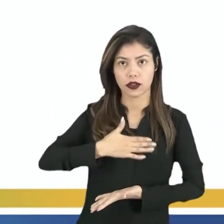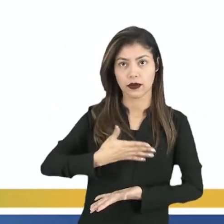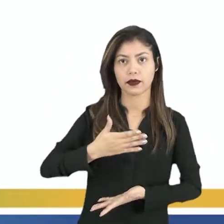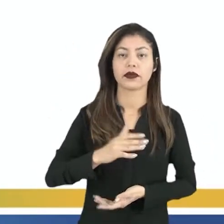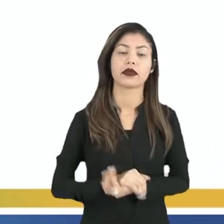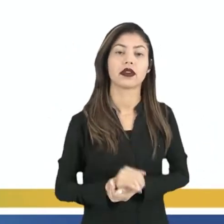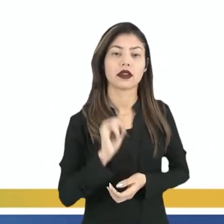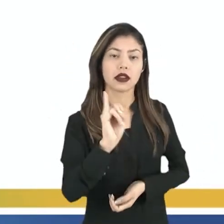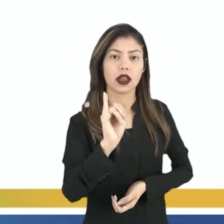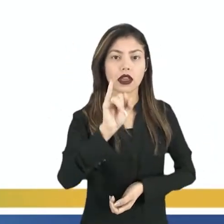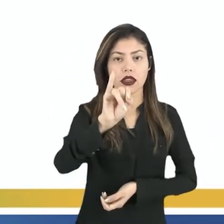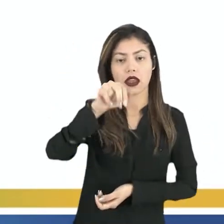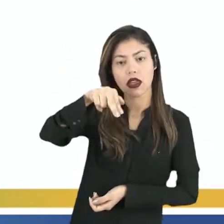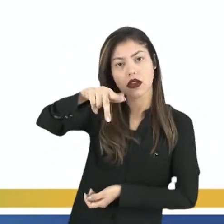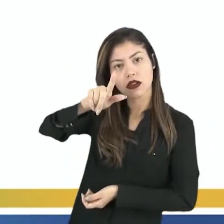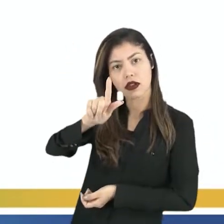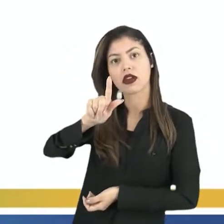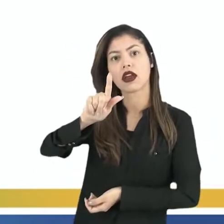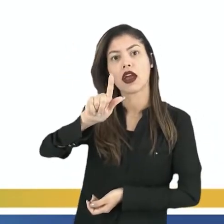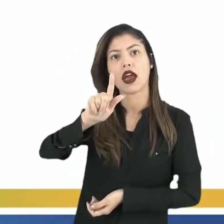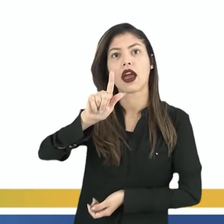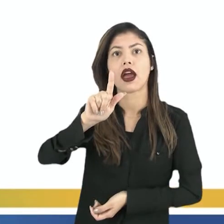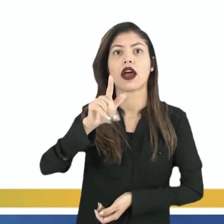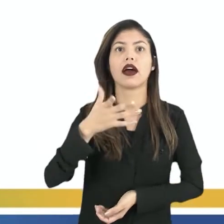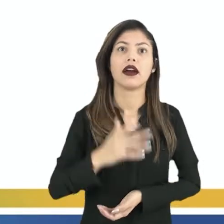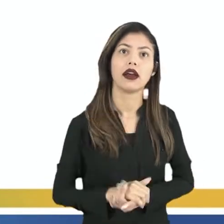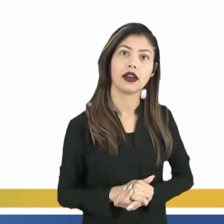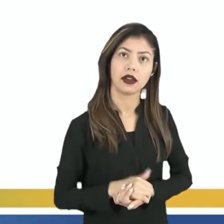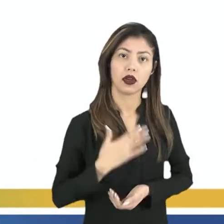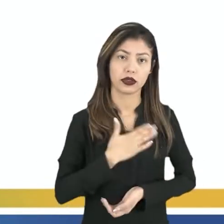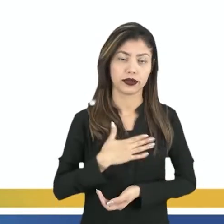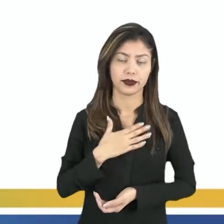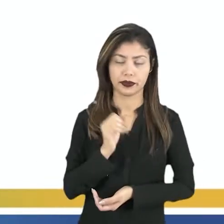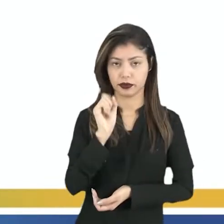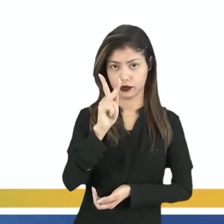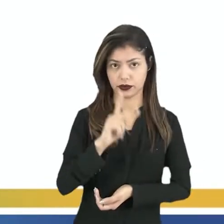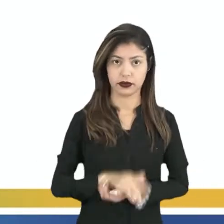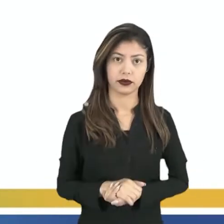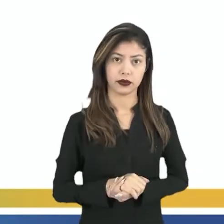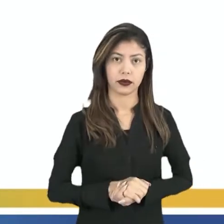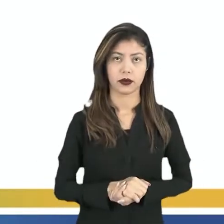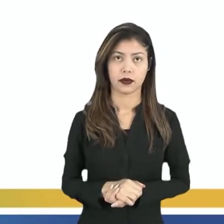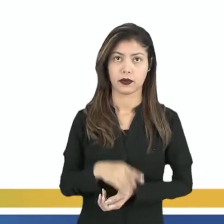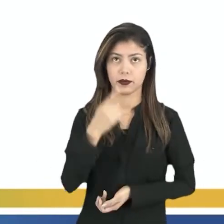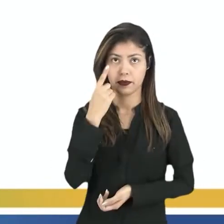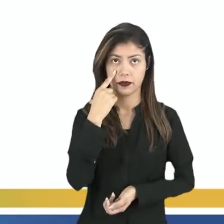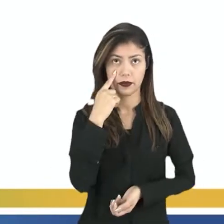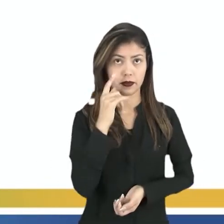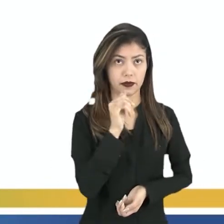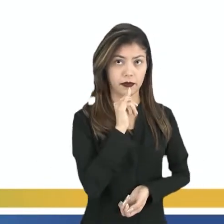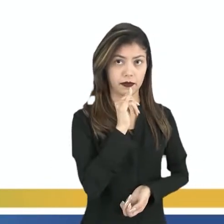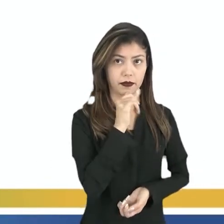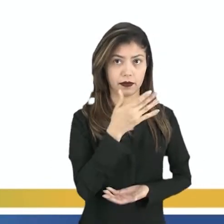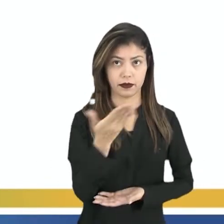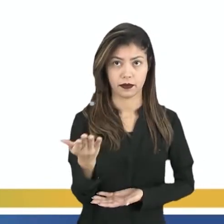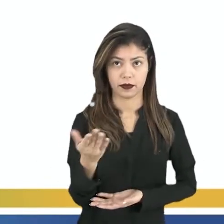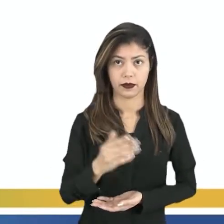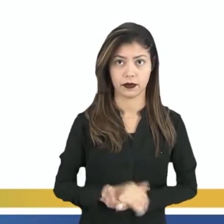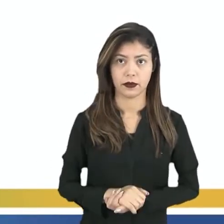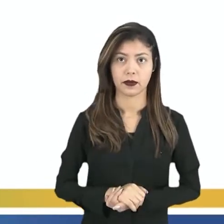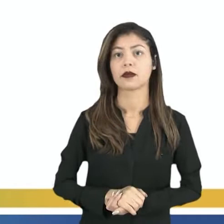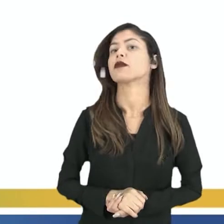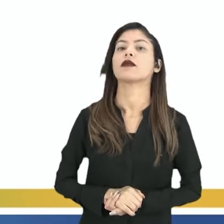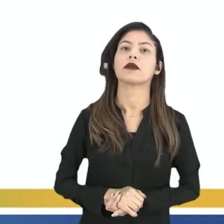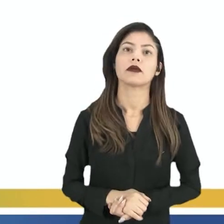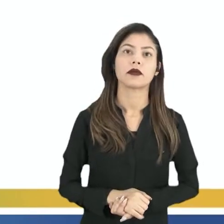se você colocar o ing no final, vai ficar liking, gostando, ok? Vejam comigo aí o exemplo na tela. Então,